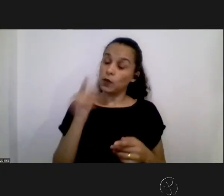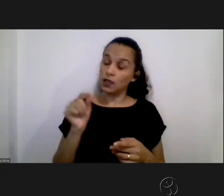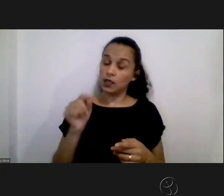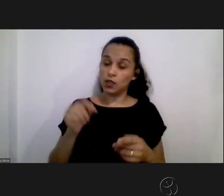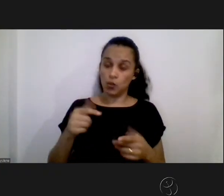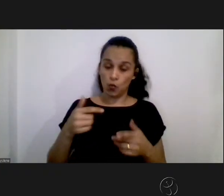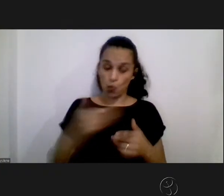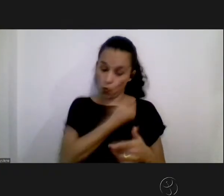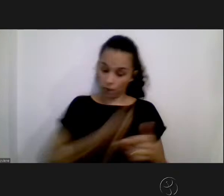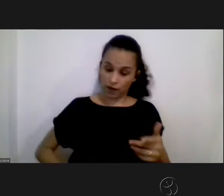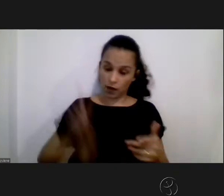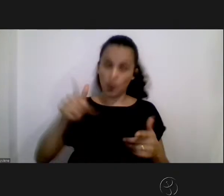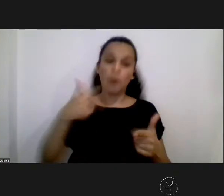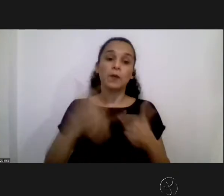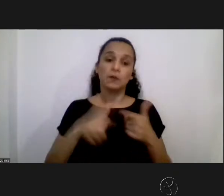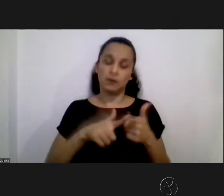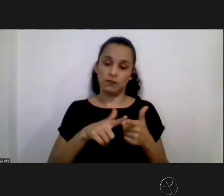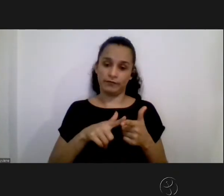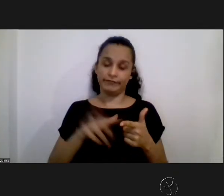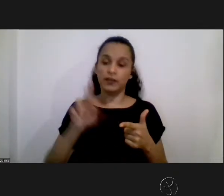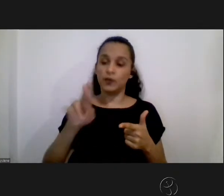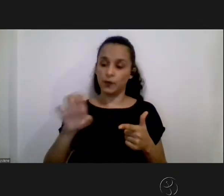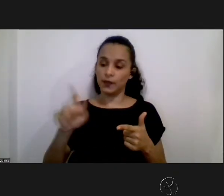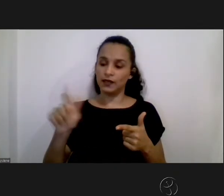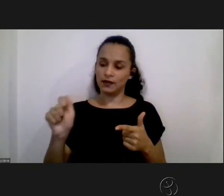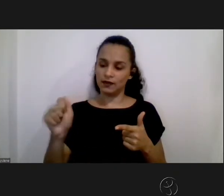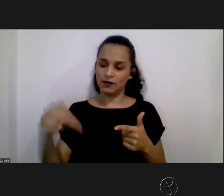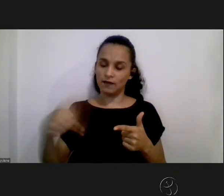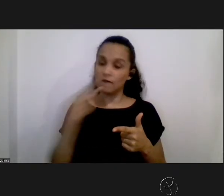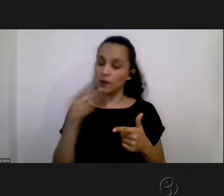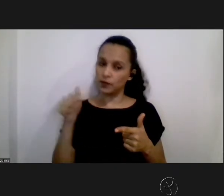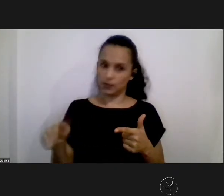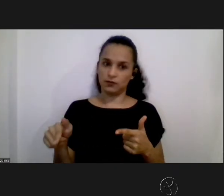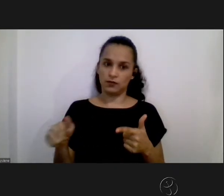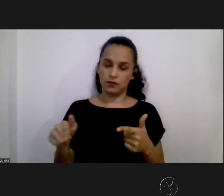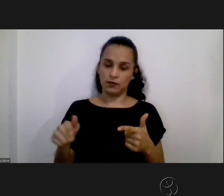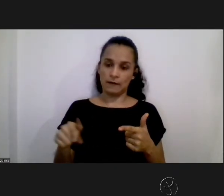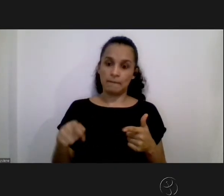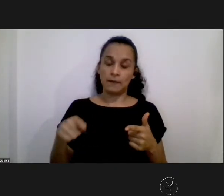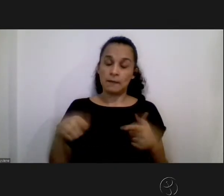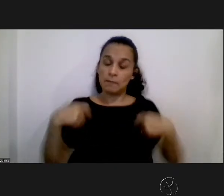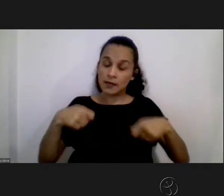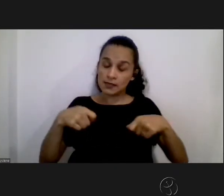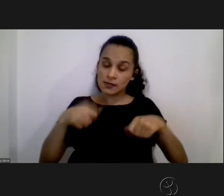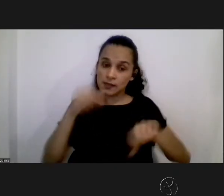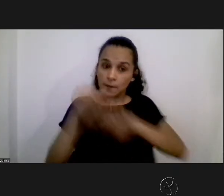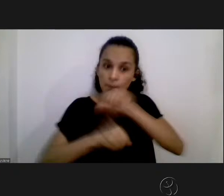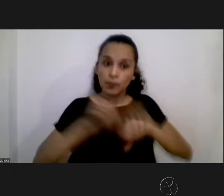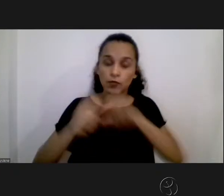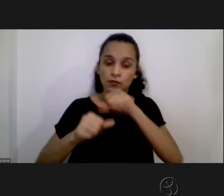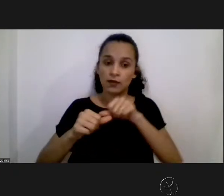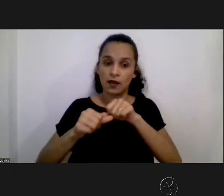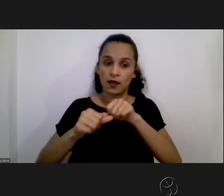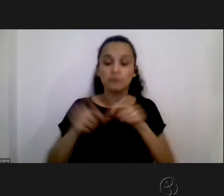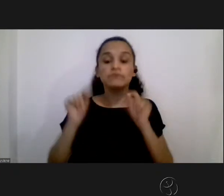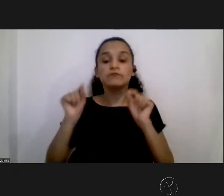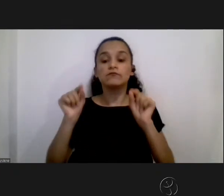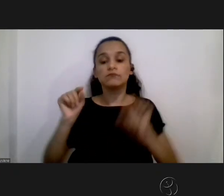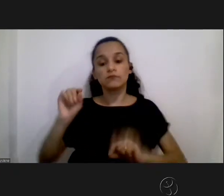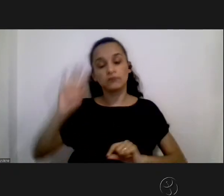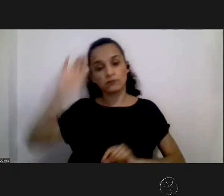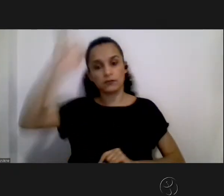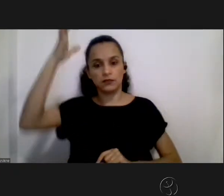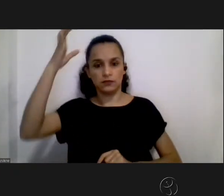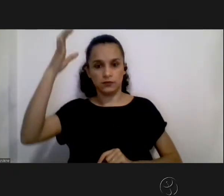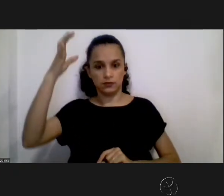40 anos atrás. As decisões têm que ser deslocadas dos governos que estão,